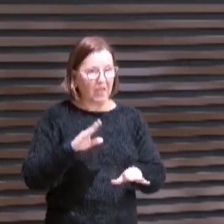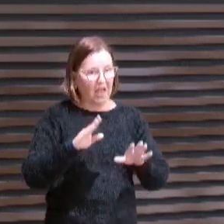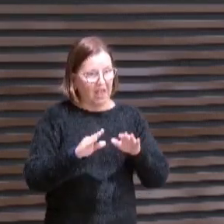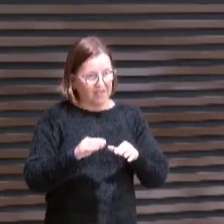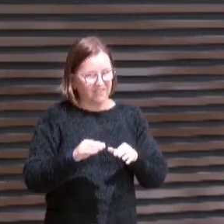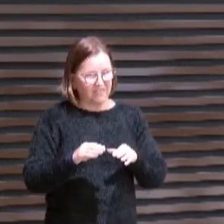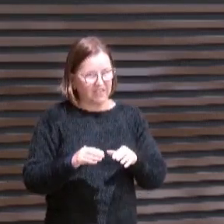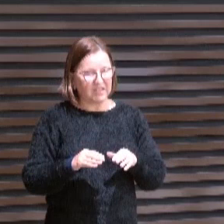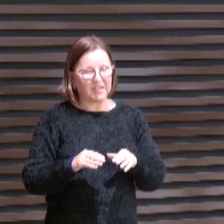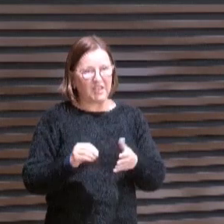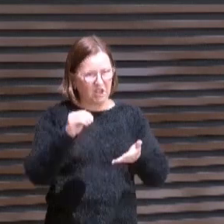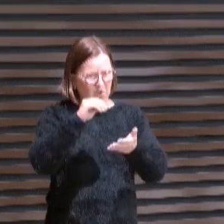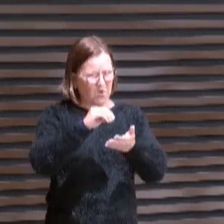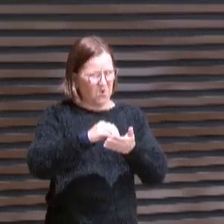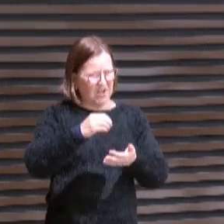questão muito antiga.